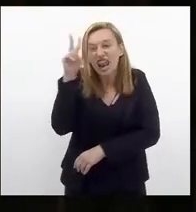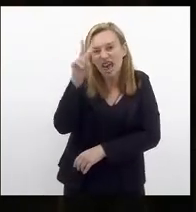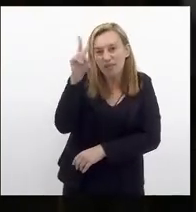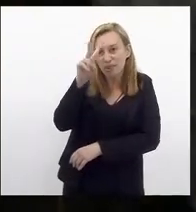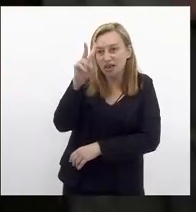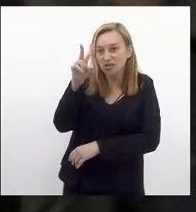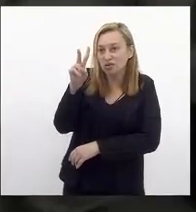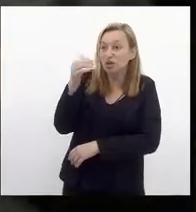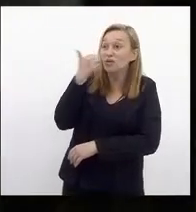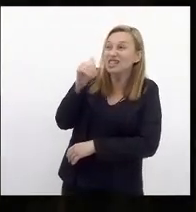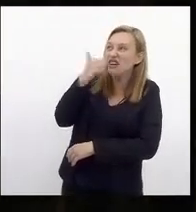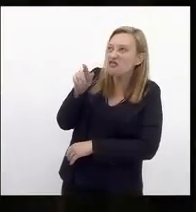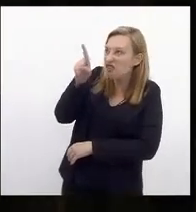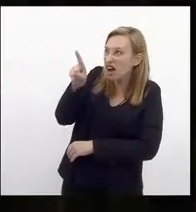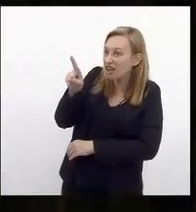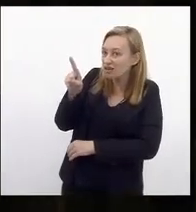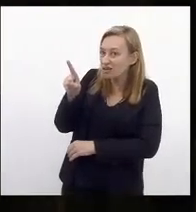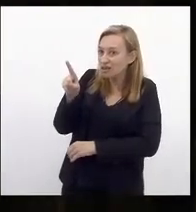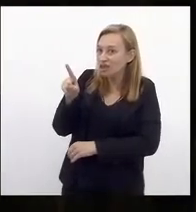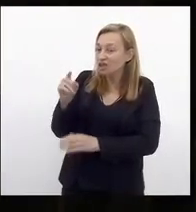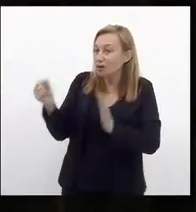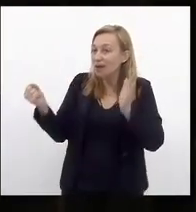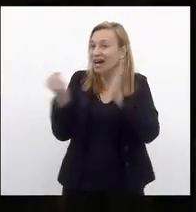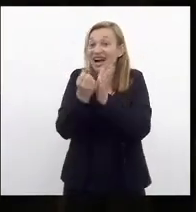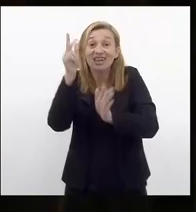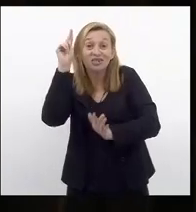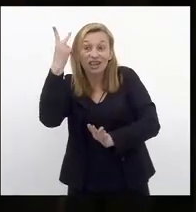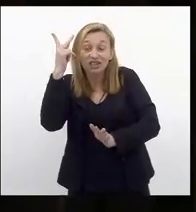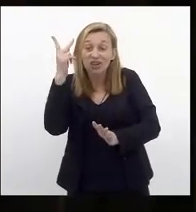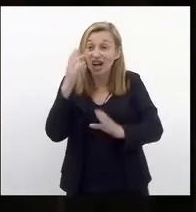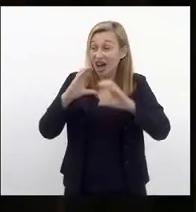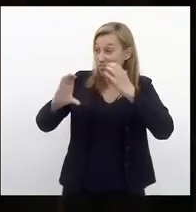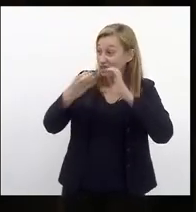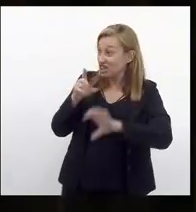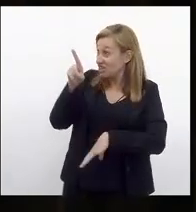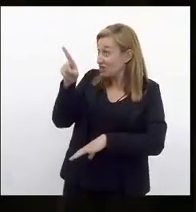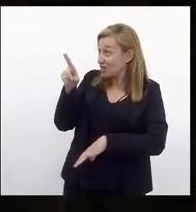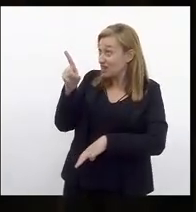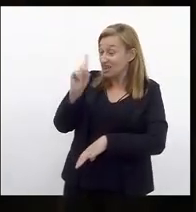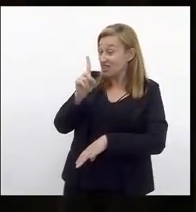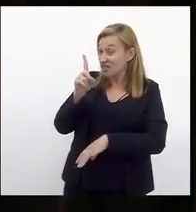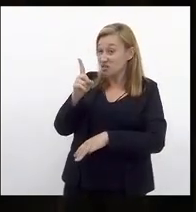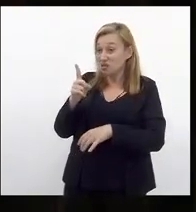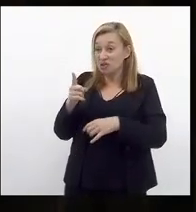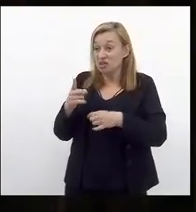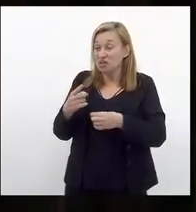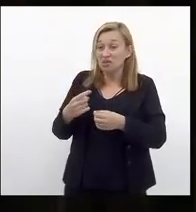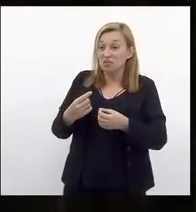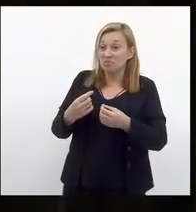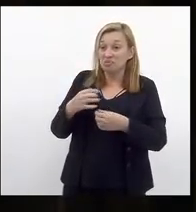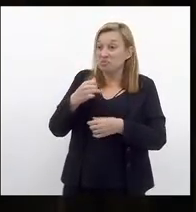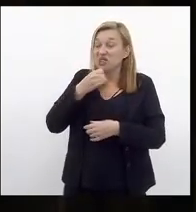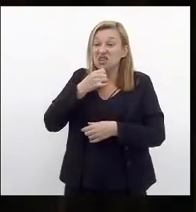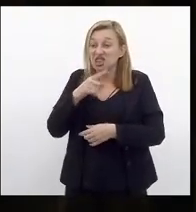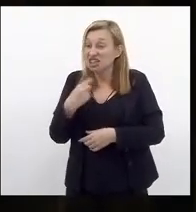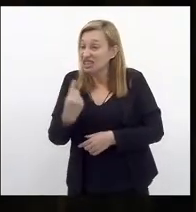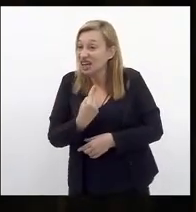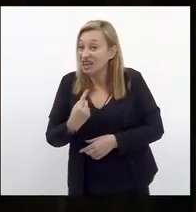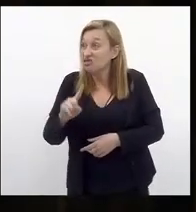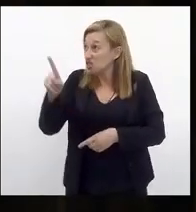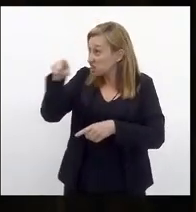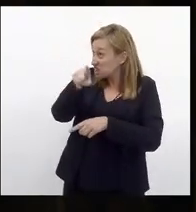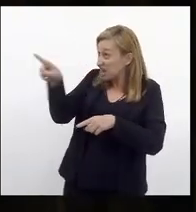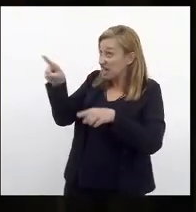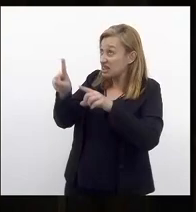os com fortes estão marcados na história a musiquinha de vocês estão juntos promovem vocês vão representam